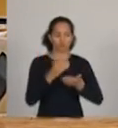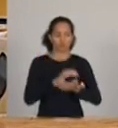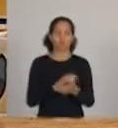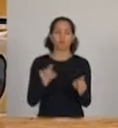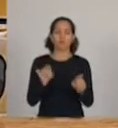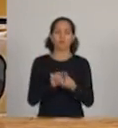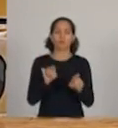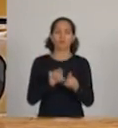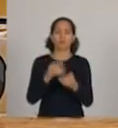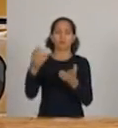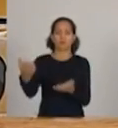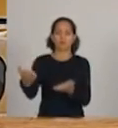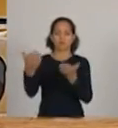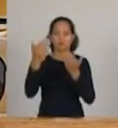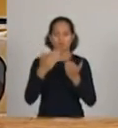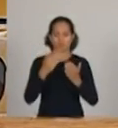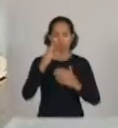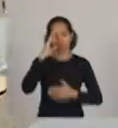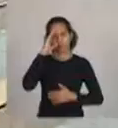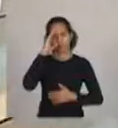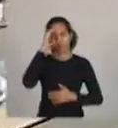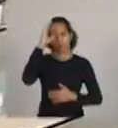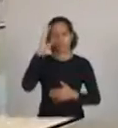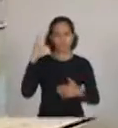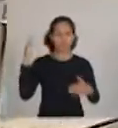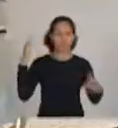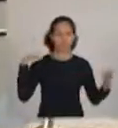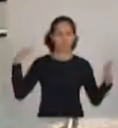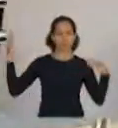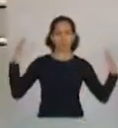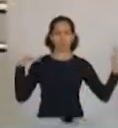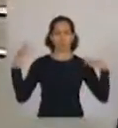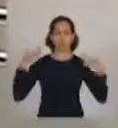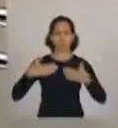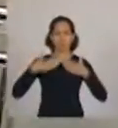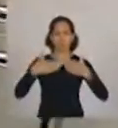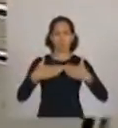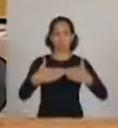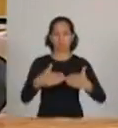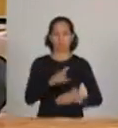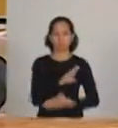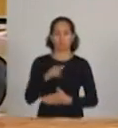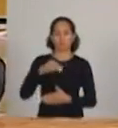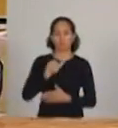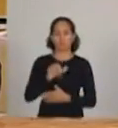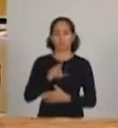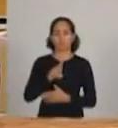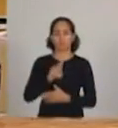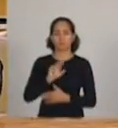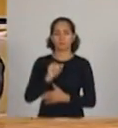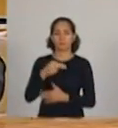Também convidada a tenente da Marinha, Mariana Garrido.